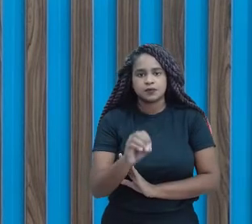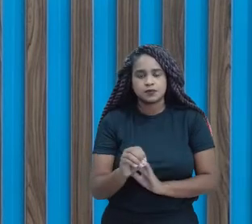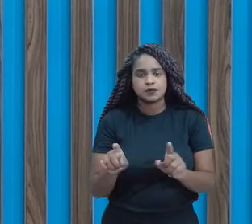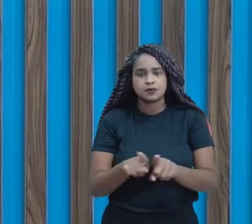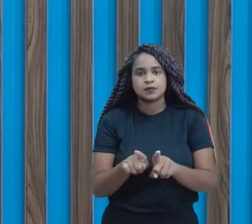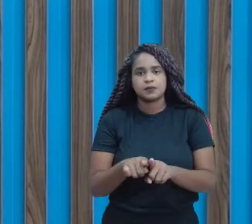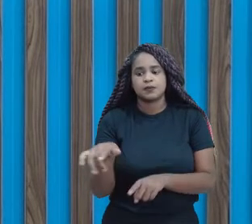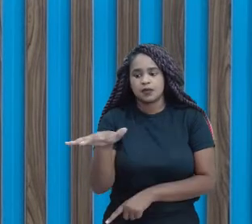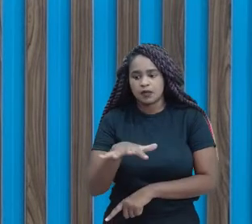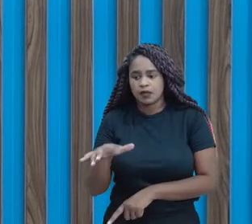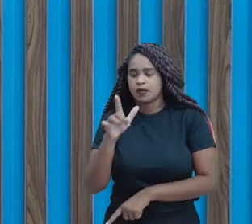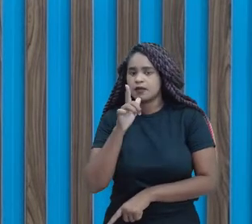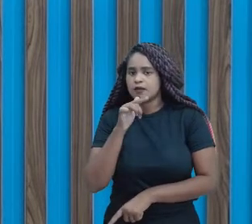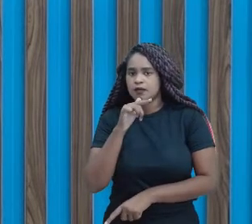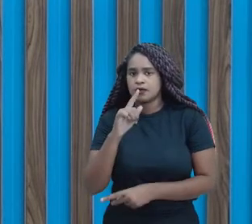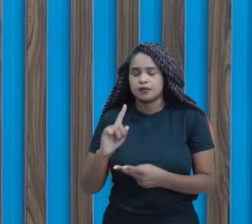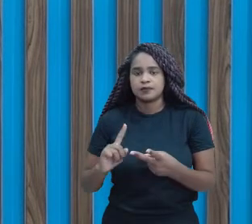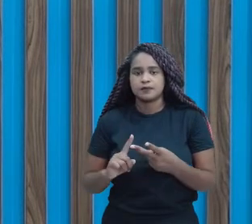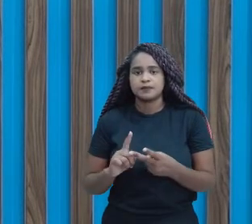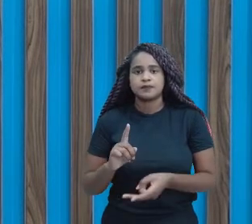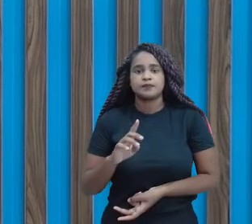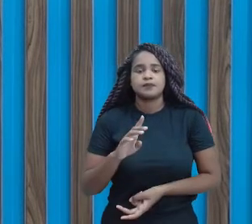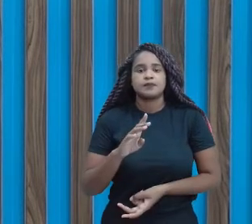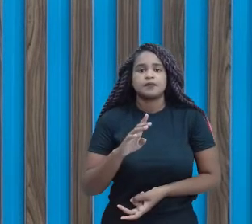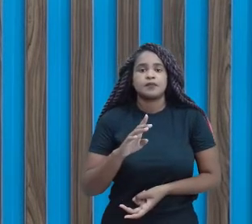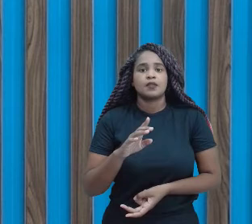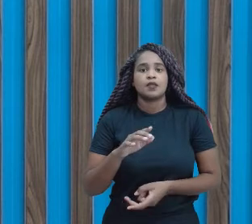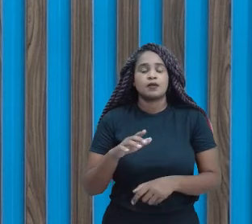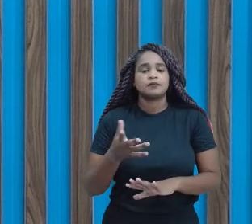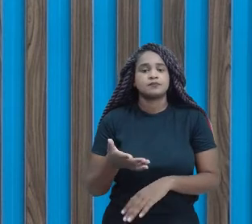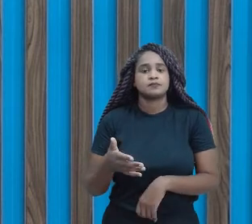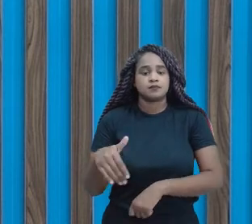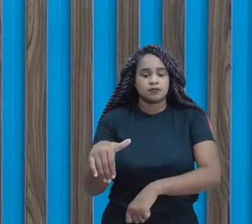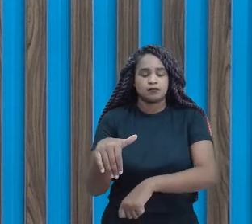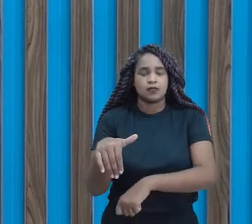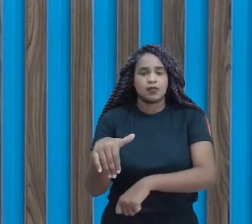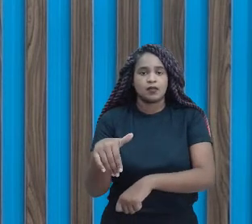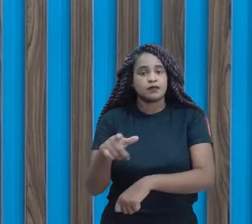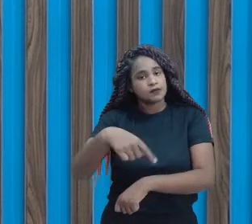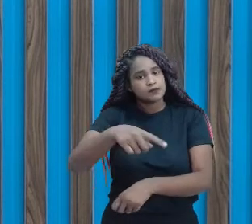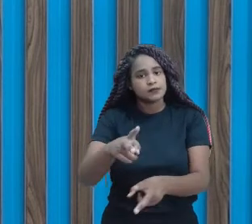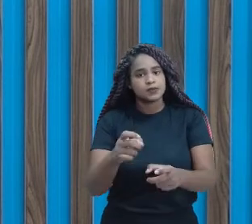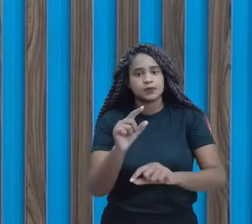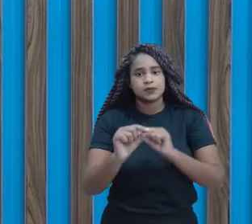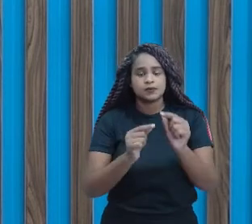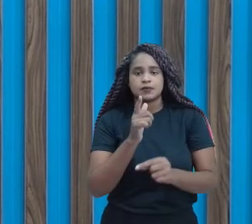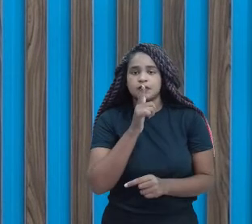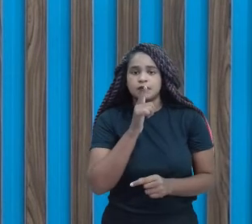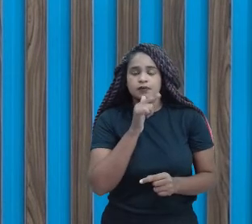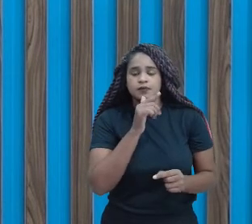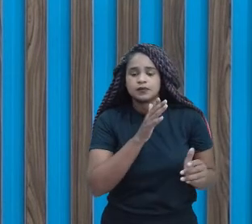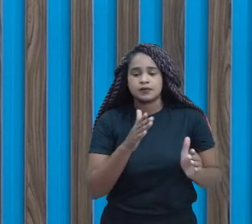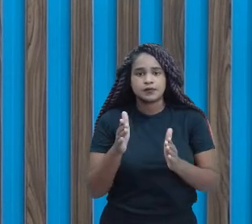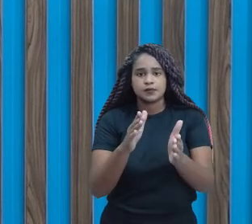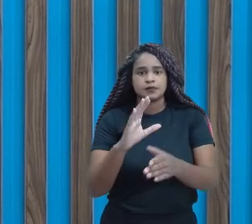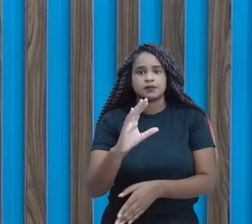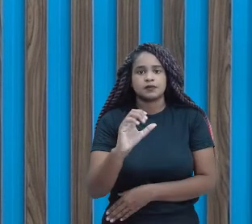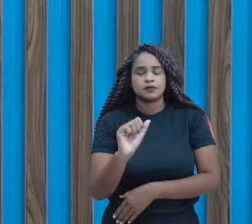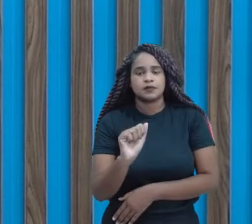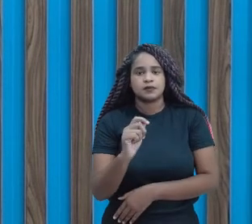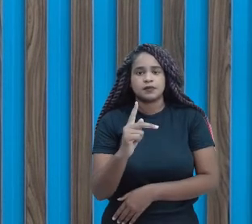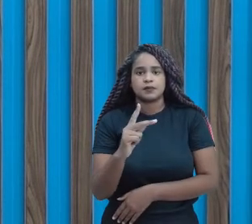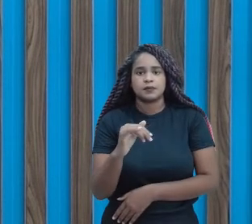água, beira-rio. Você vê aí o Rio Capibaribe hoje, ele chega aqui vocês passaram aí umas aulas, não viram os